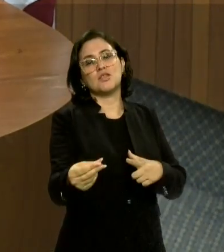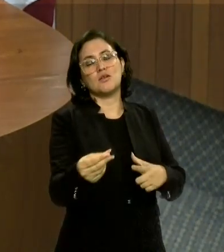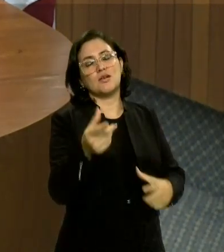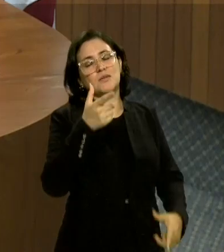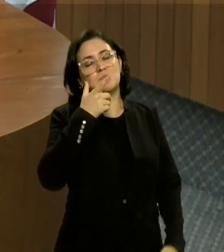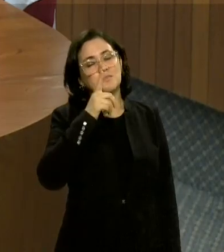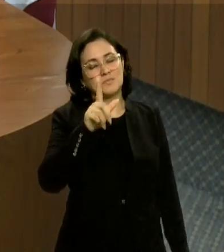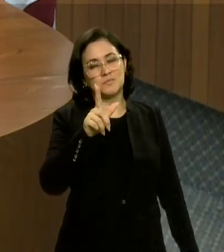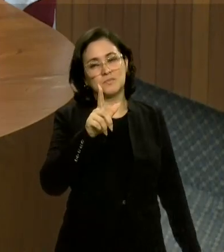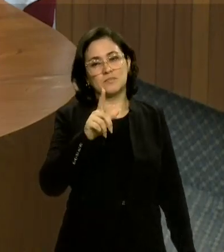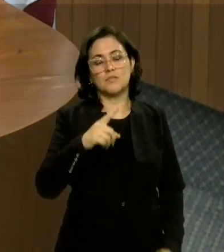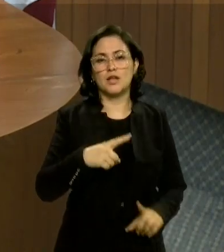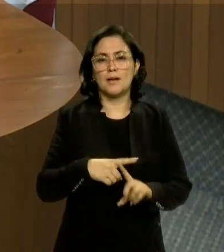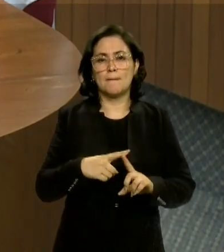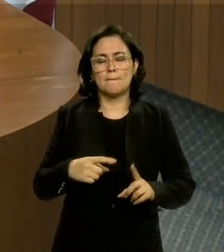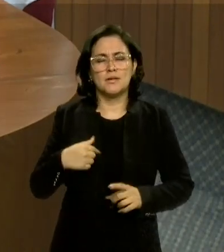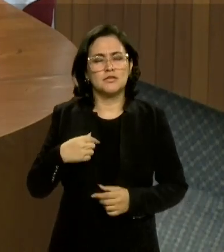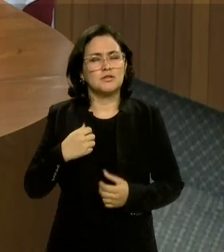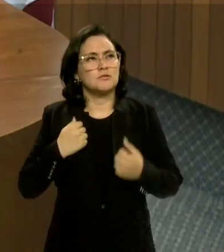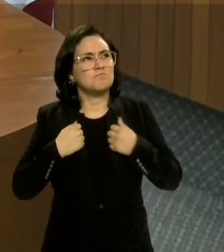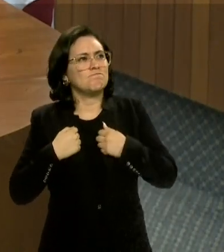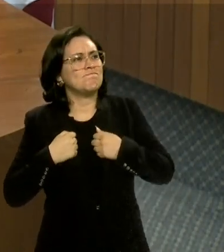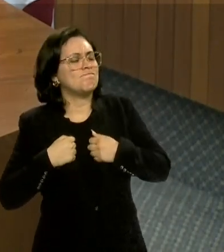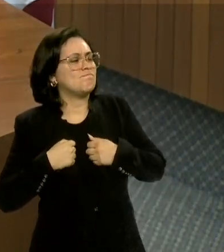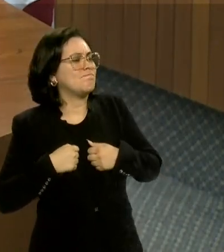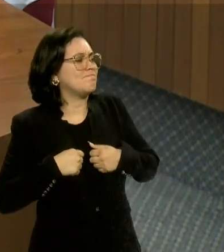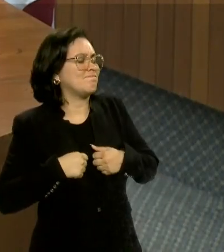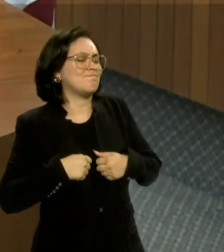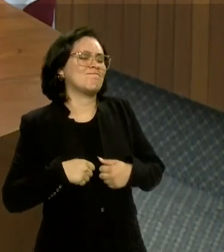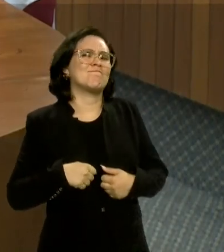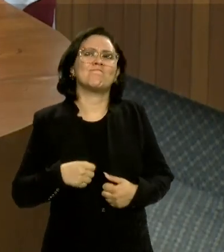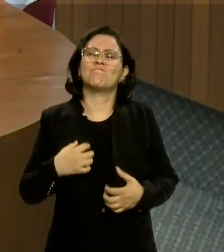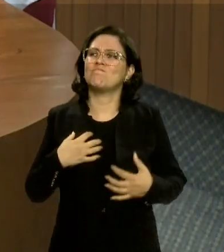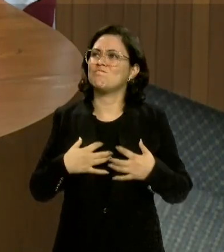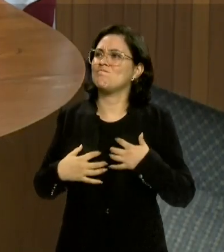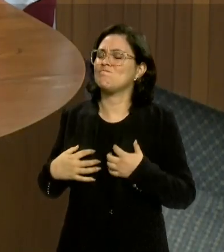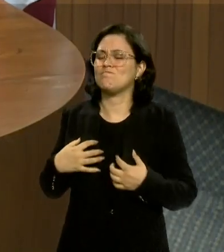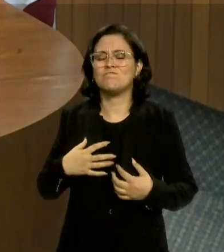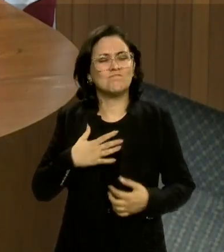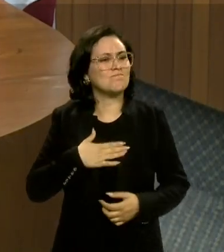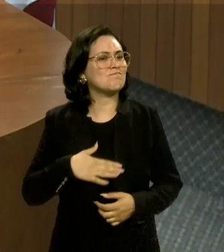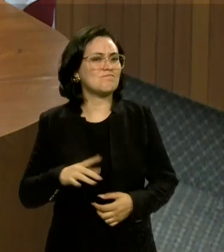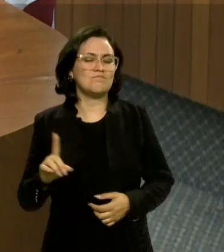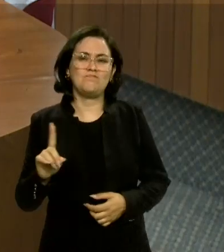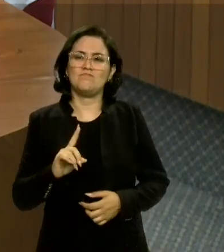Mas, assim, eu estou ficando incomodado com algumas coisas que estão acontecendo nessa eleição.